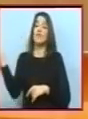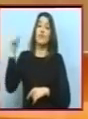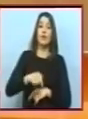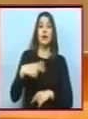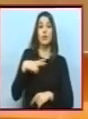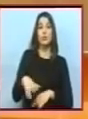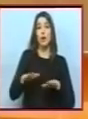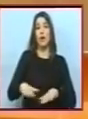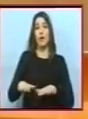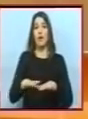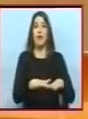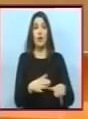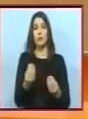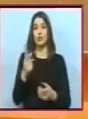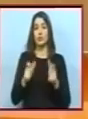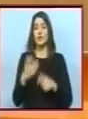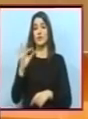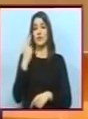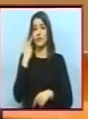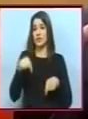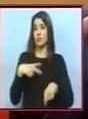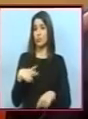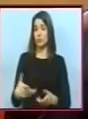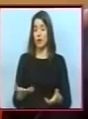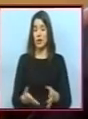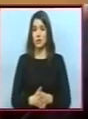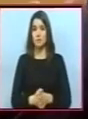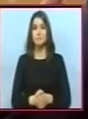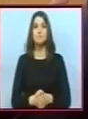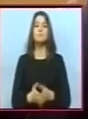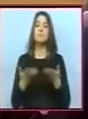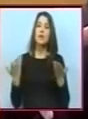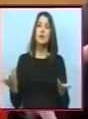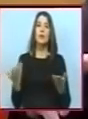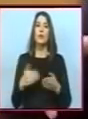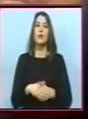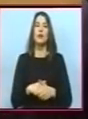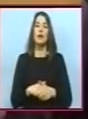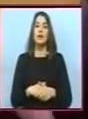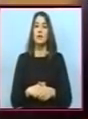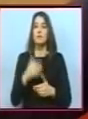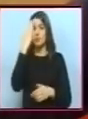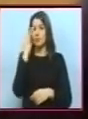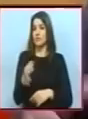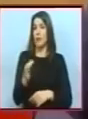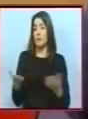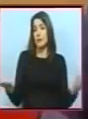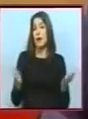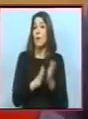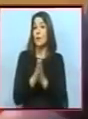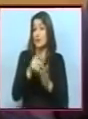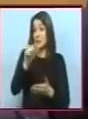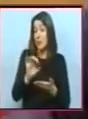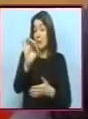Portugal e há muitos franceses a viver em Portugal. E, portanto, fazia todo o sentido. Aproveito para deixar também